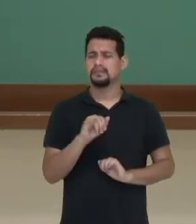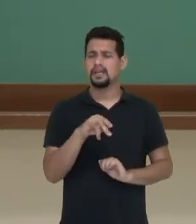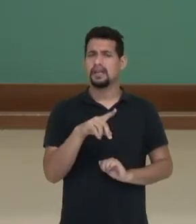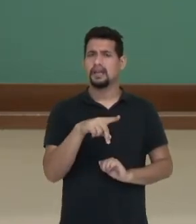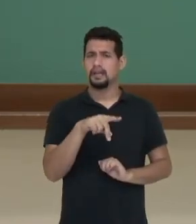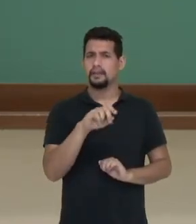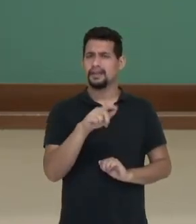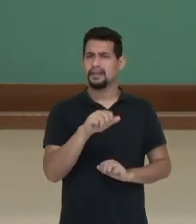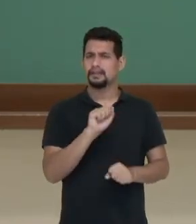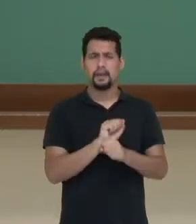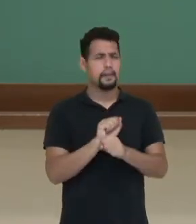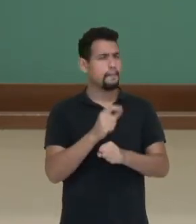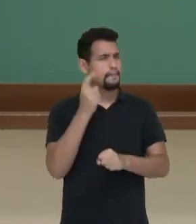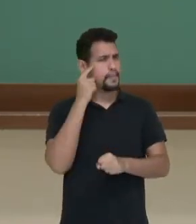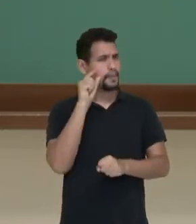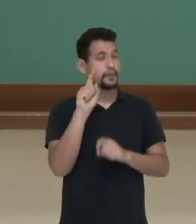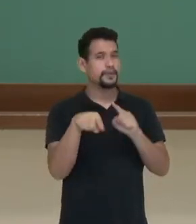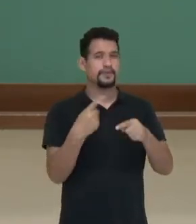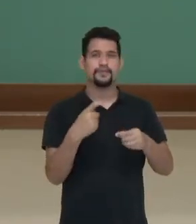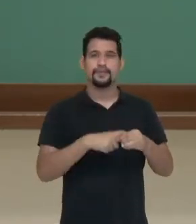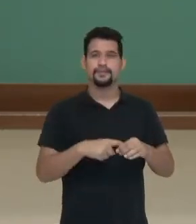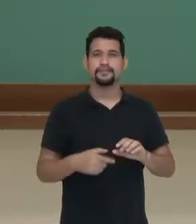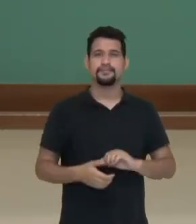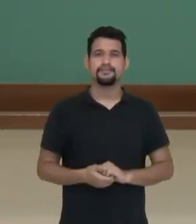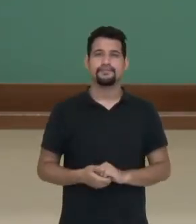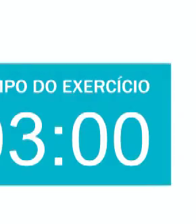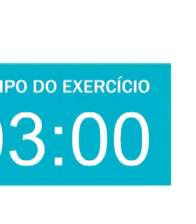um tempinho aí para pensar e eu já retorno.